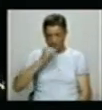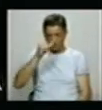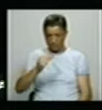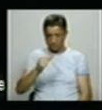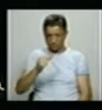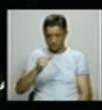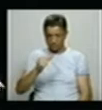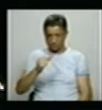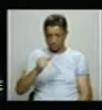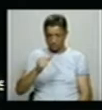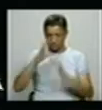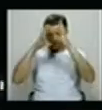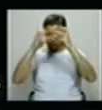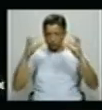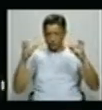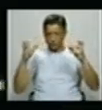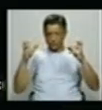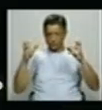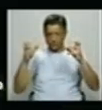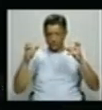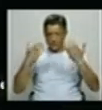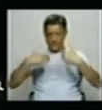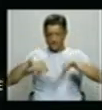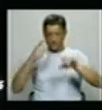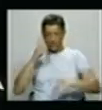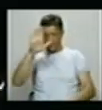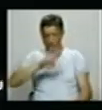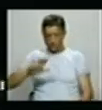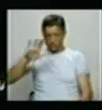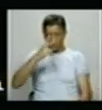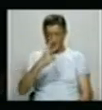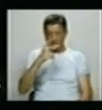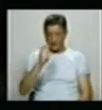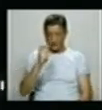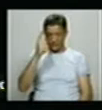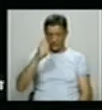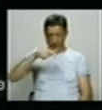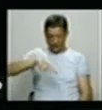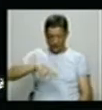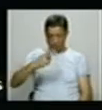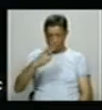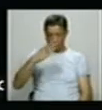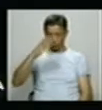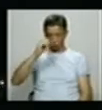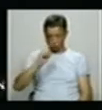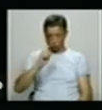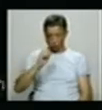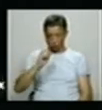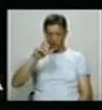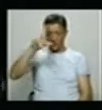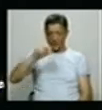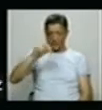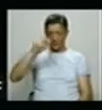é a densidade daquelas nuvens e, portanto, muitas das imagens que nós temos de Vênus da sua superfície são sobretudo de radar, são também